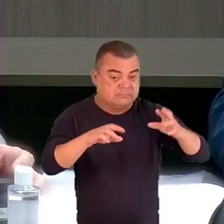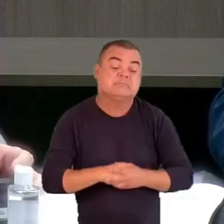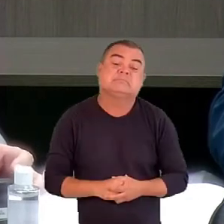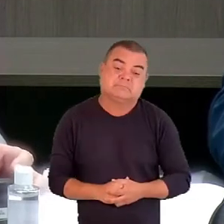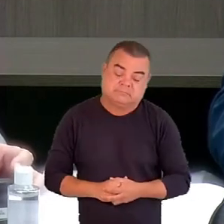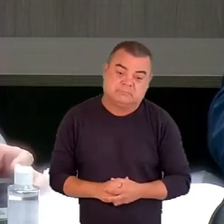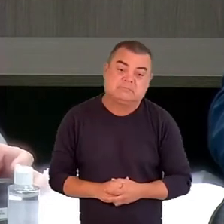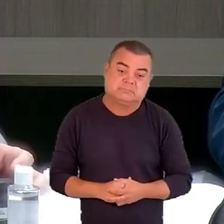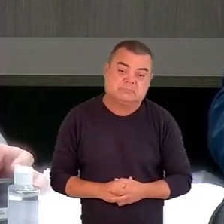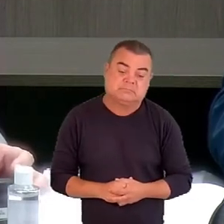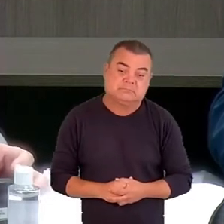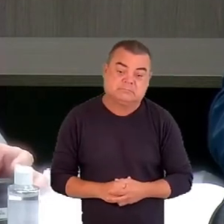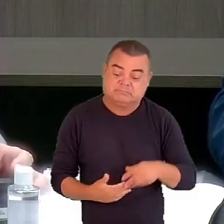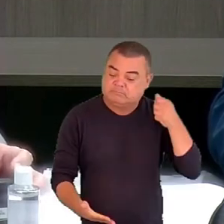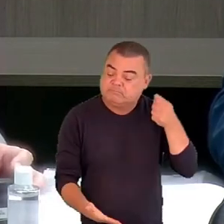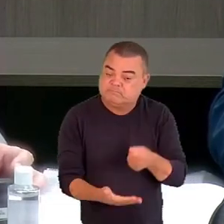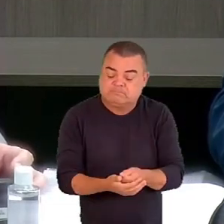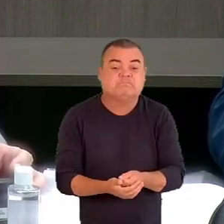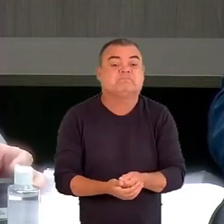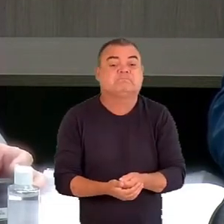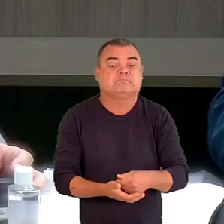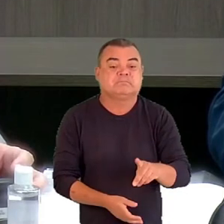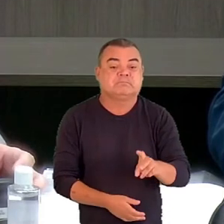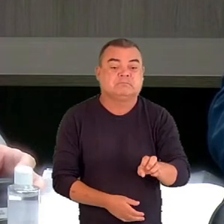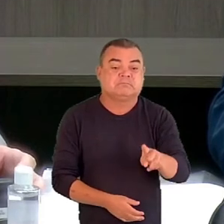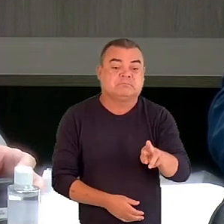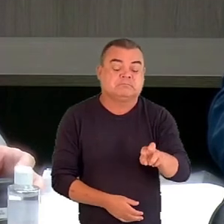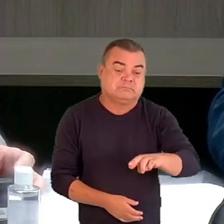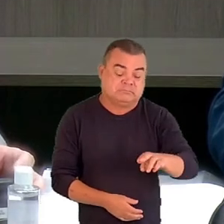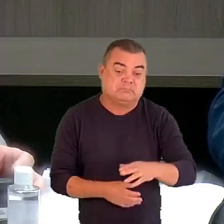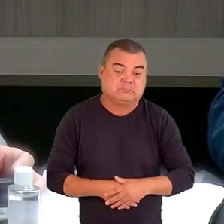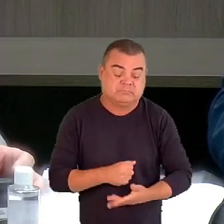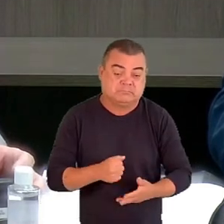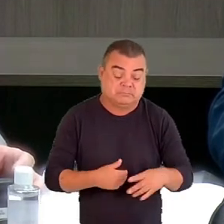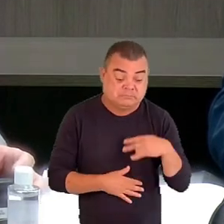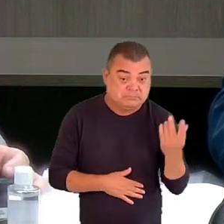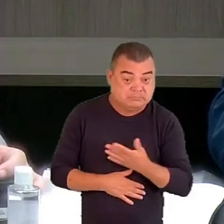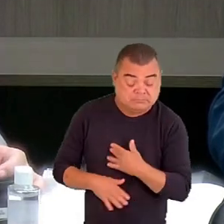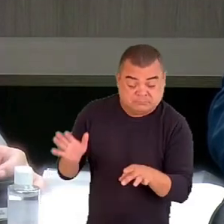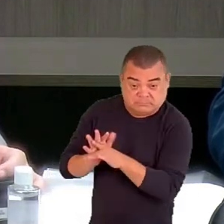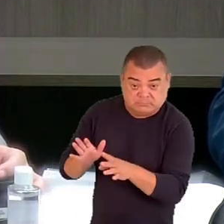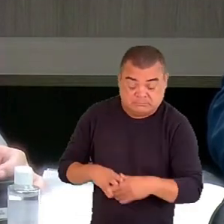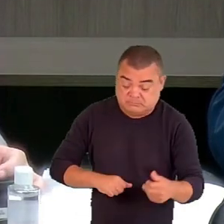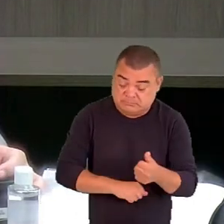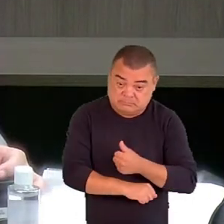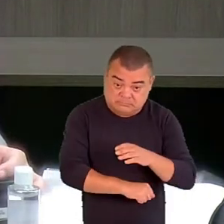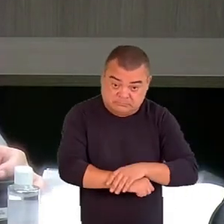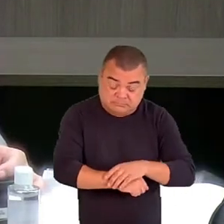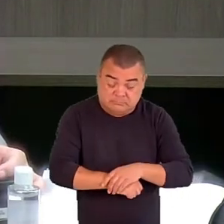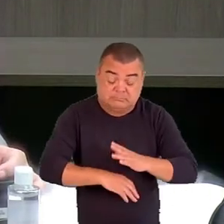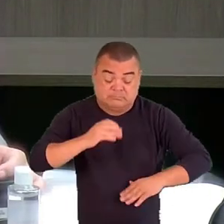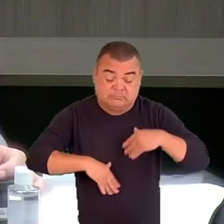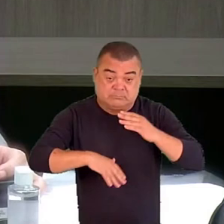pelo dever de fundamentação que nos legitima ao exercício dos mais altos cargos da